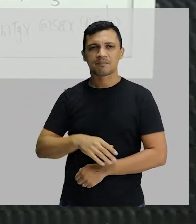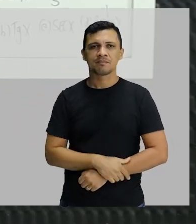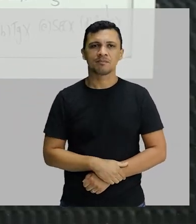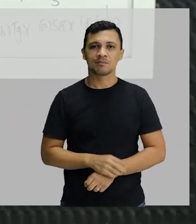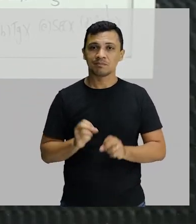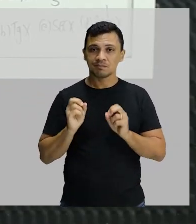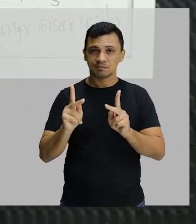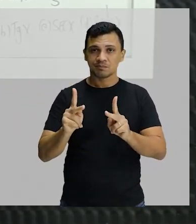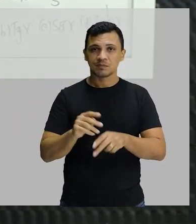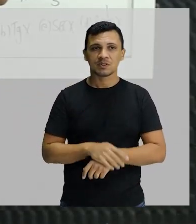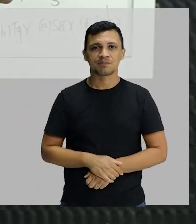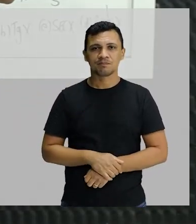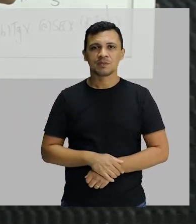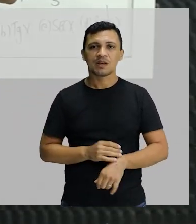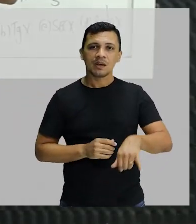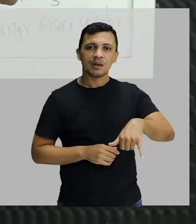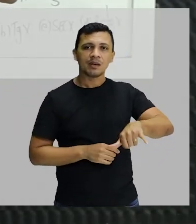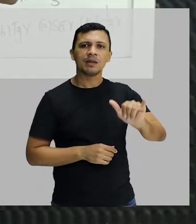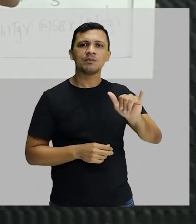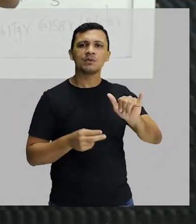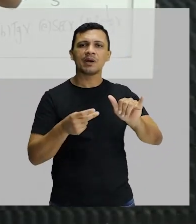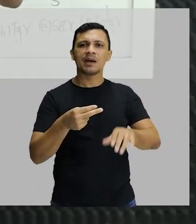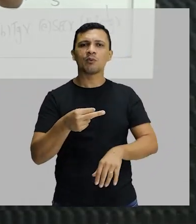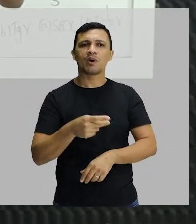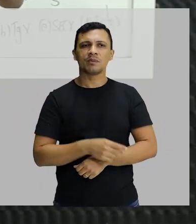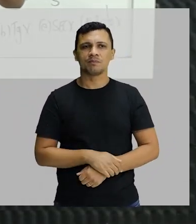Então, meu y vai ficar 1